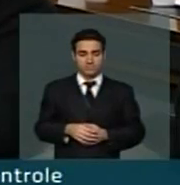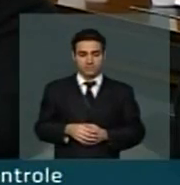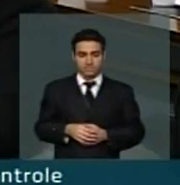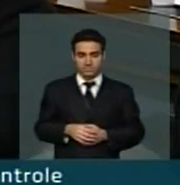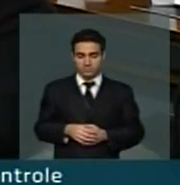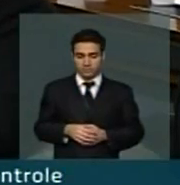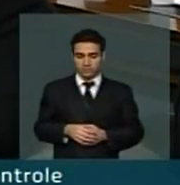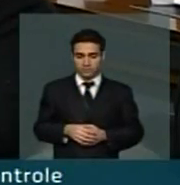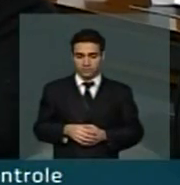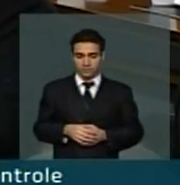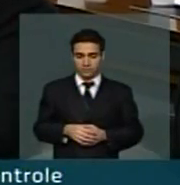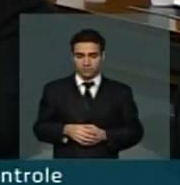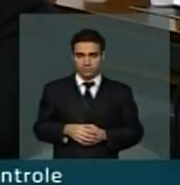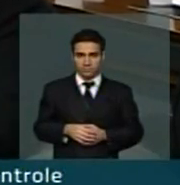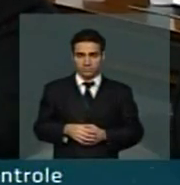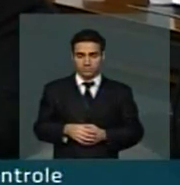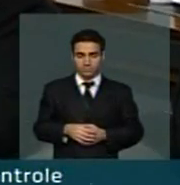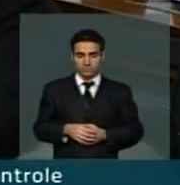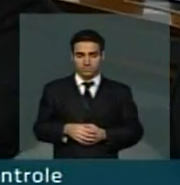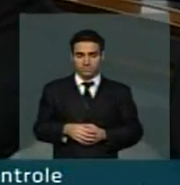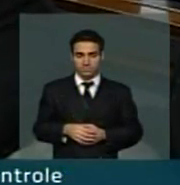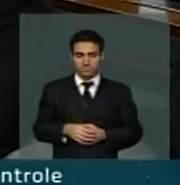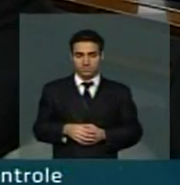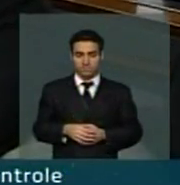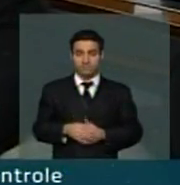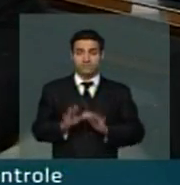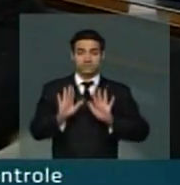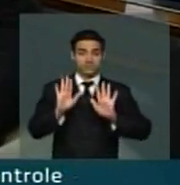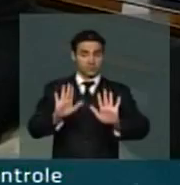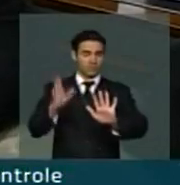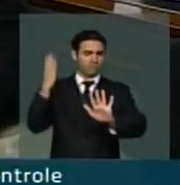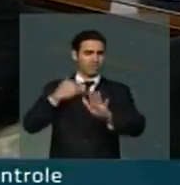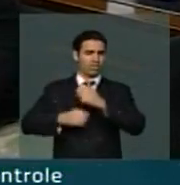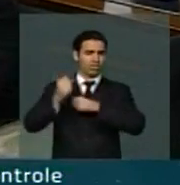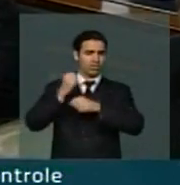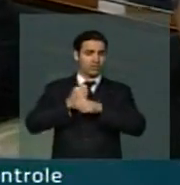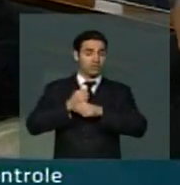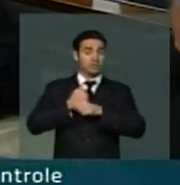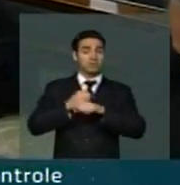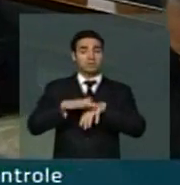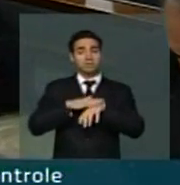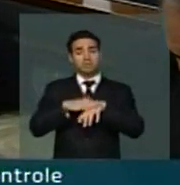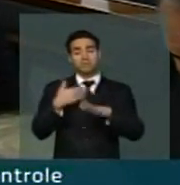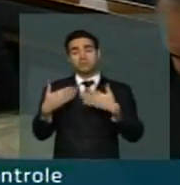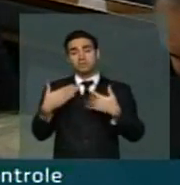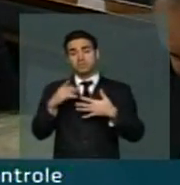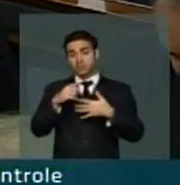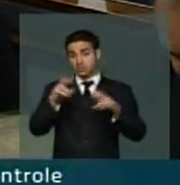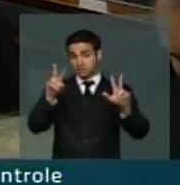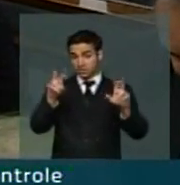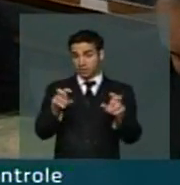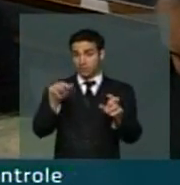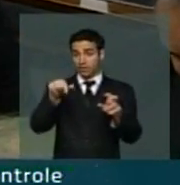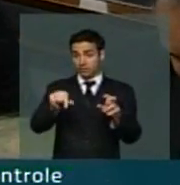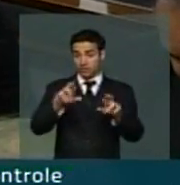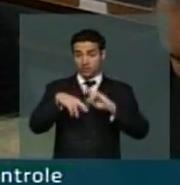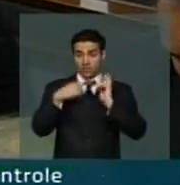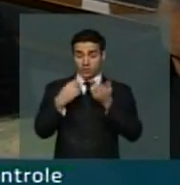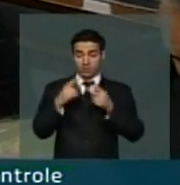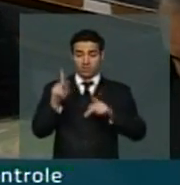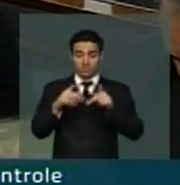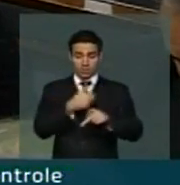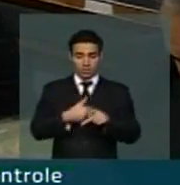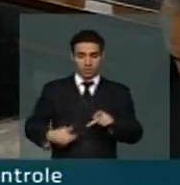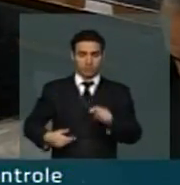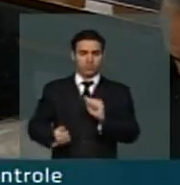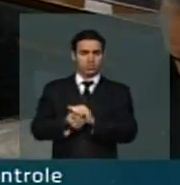Quero registrar que algum tempo atrás a gente vem, desde o ano passado, conversando sobre esse tema e que a gente reuniu numa audiência pública aqui o